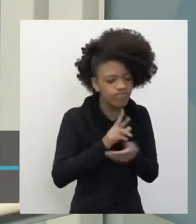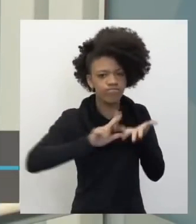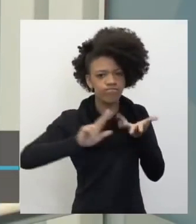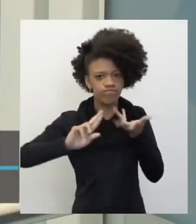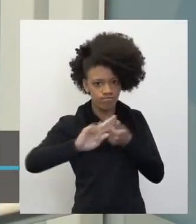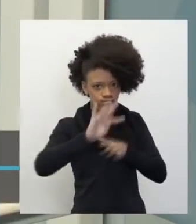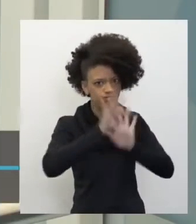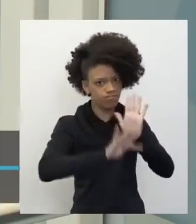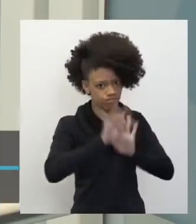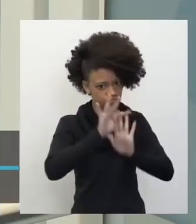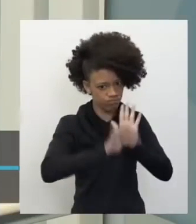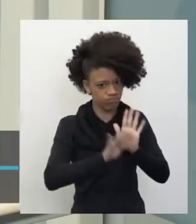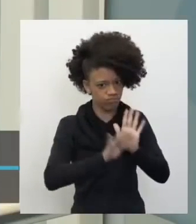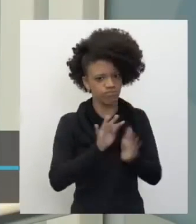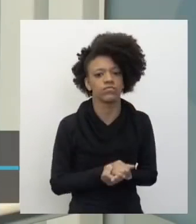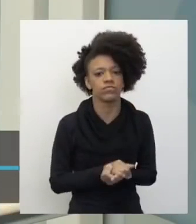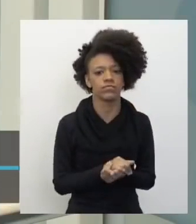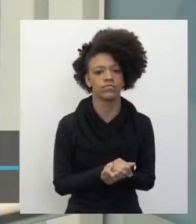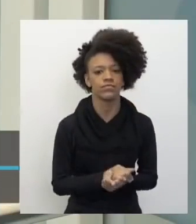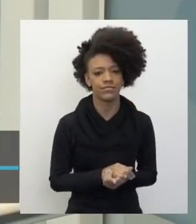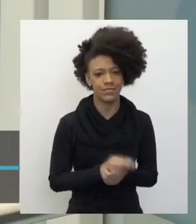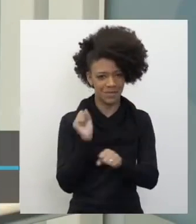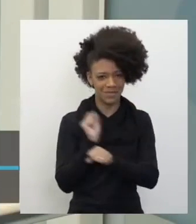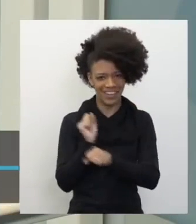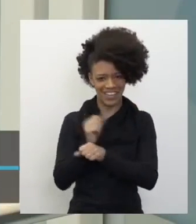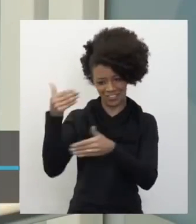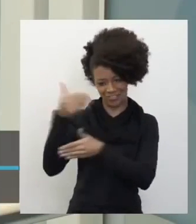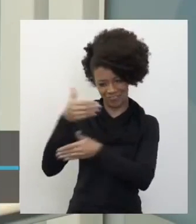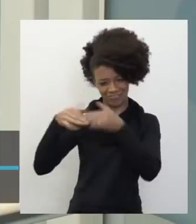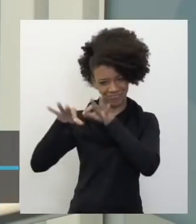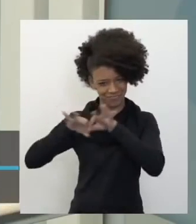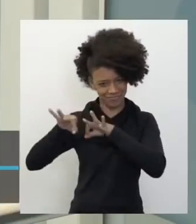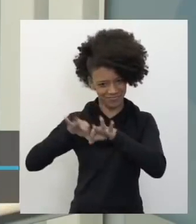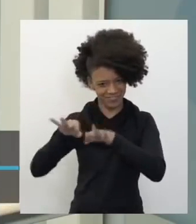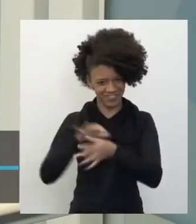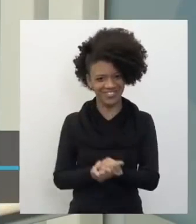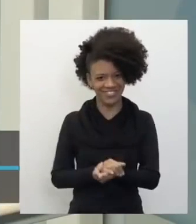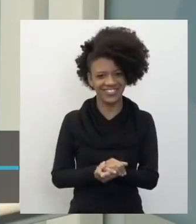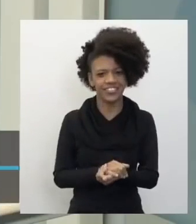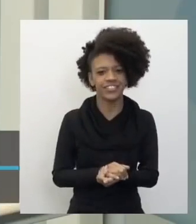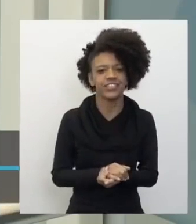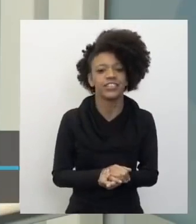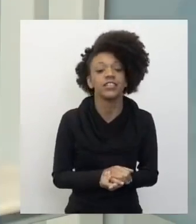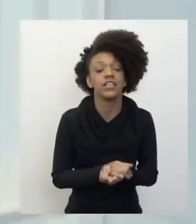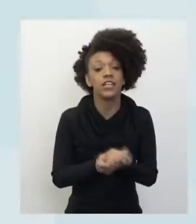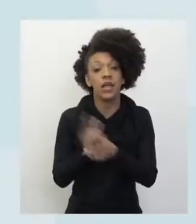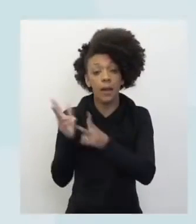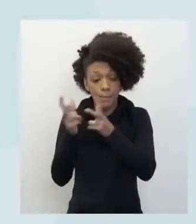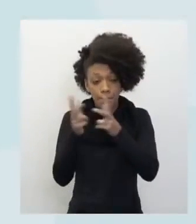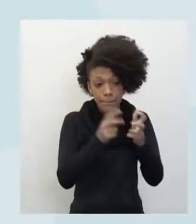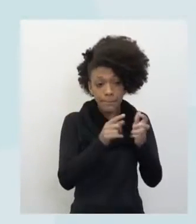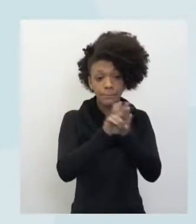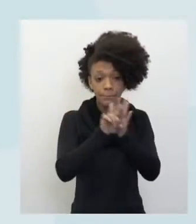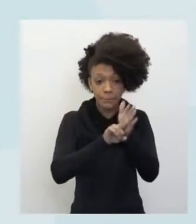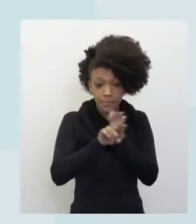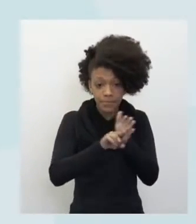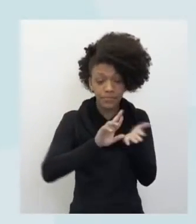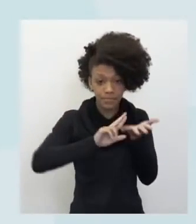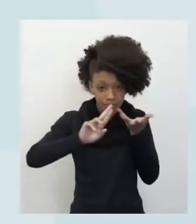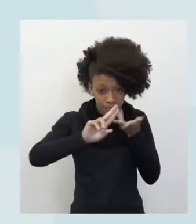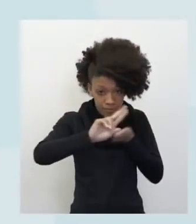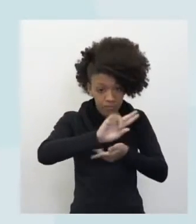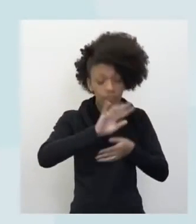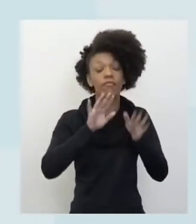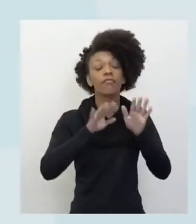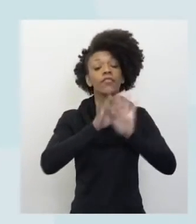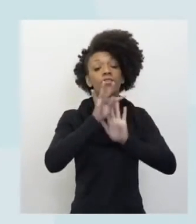textual, peraí. Vou colocar na tela. Peraí, que eu tomei ó, tá vendo? Eu sabia que não era certo. Vamos lá. Identificar e explorar o gênero textual